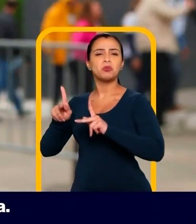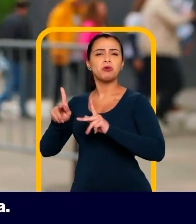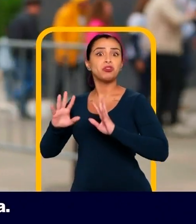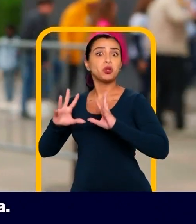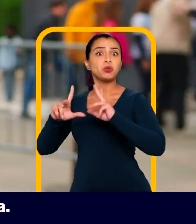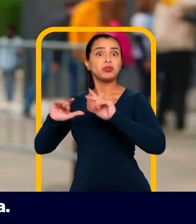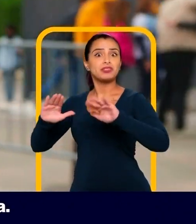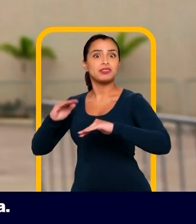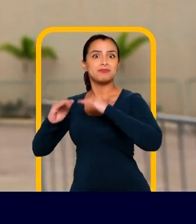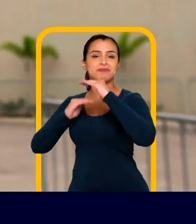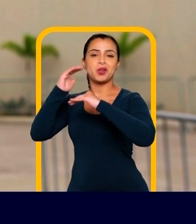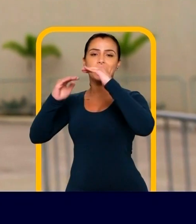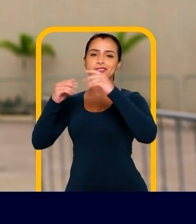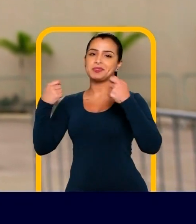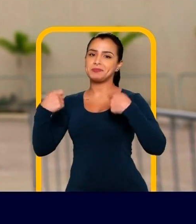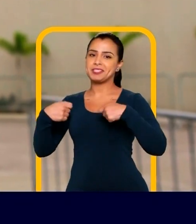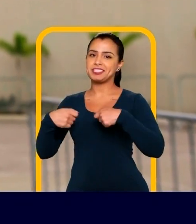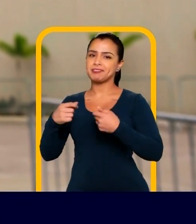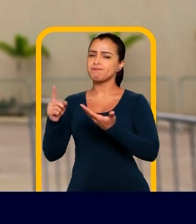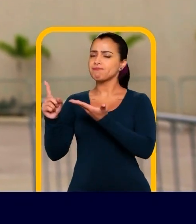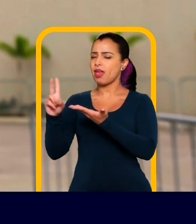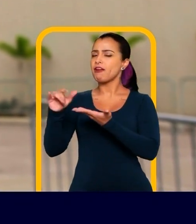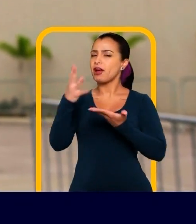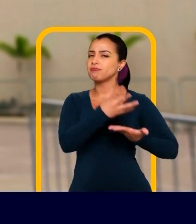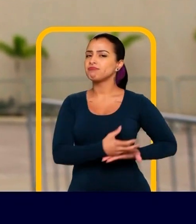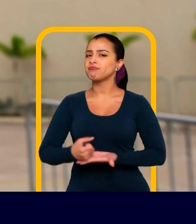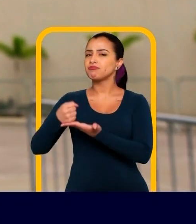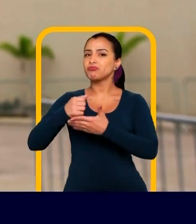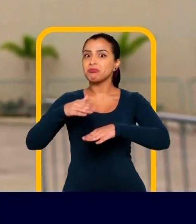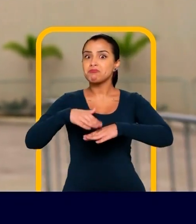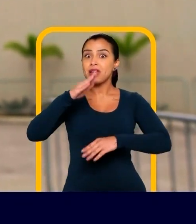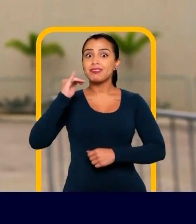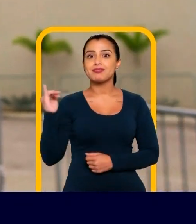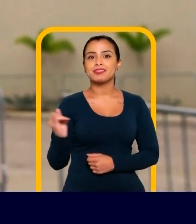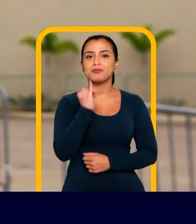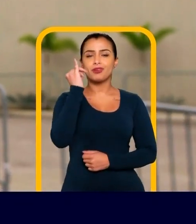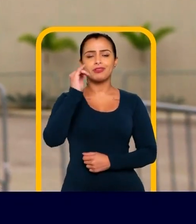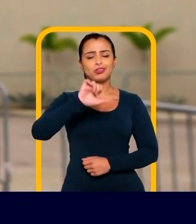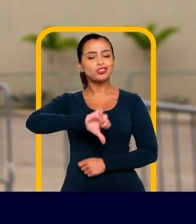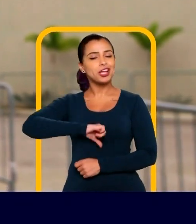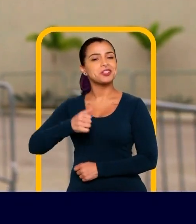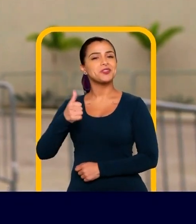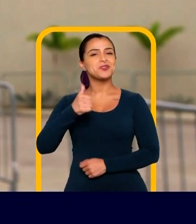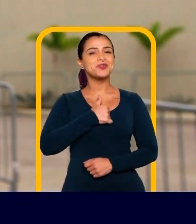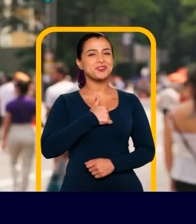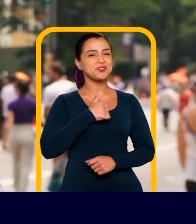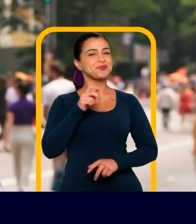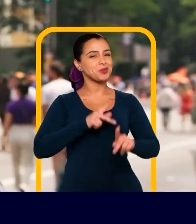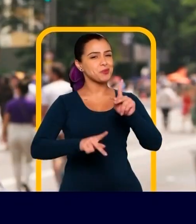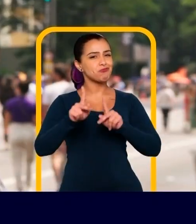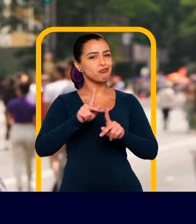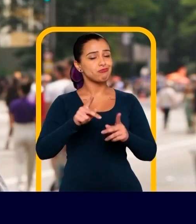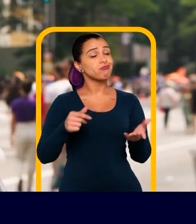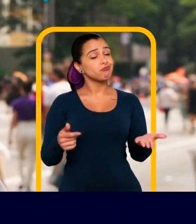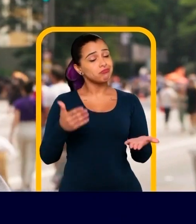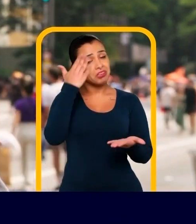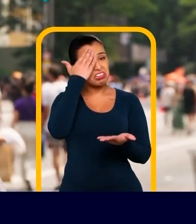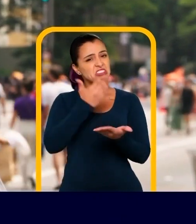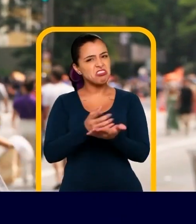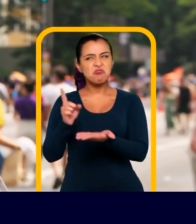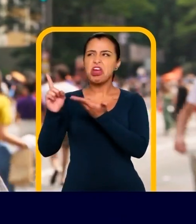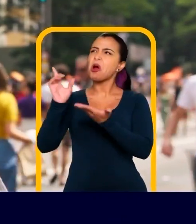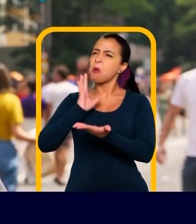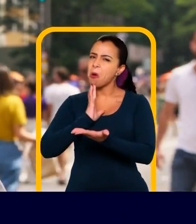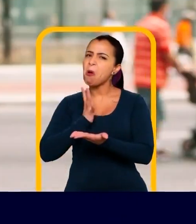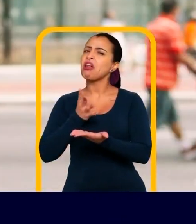as melhorias que precisa. Mas ela vai resgatar aquilo que é mais importante, a autoestima da mulher, a autoestima do povo. Pra mim, ela tem coragem